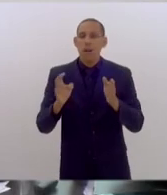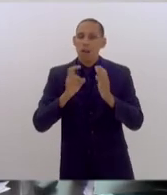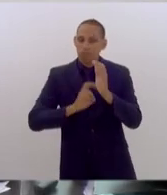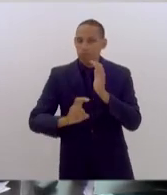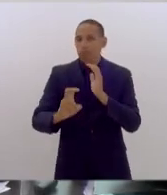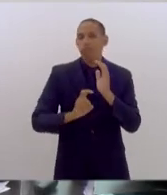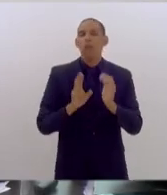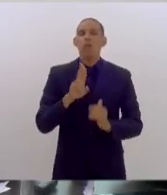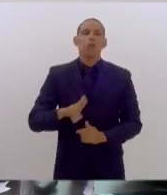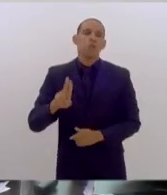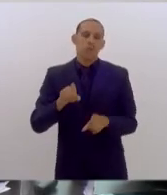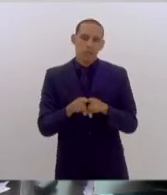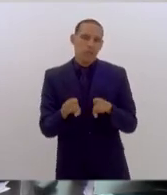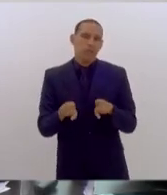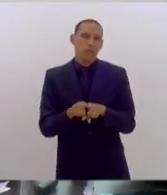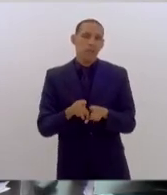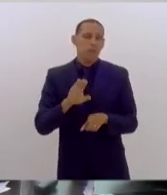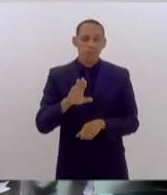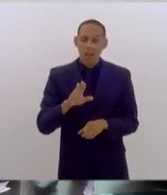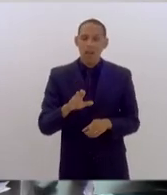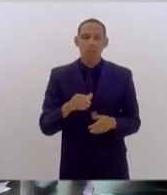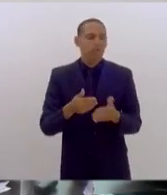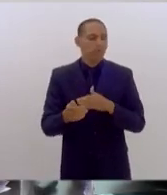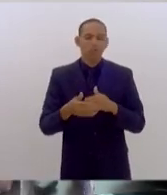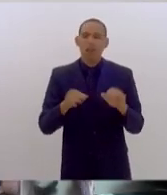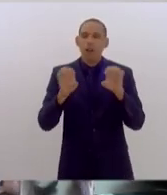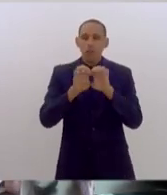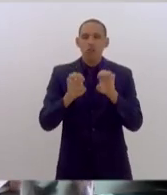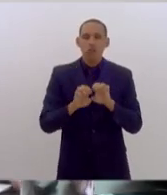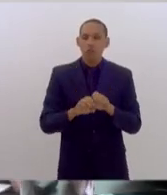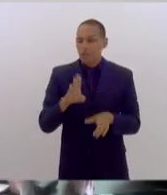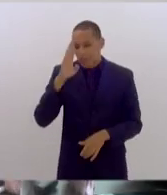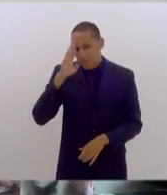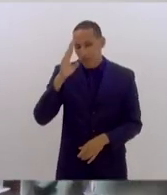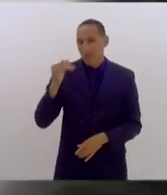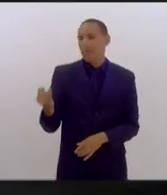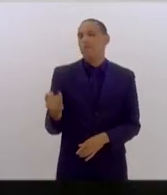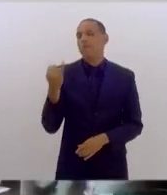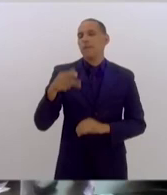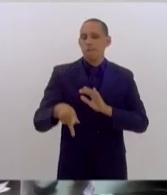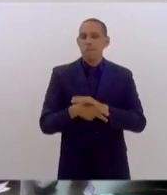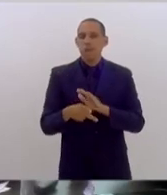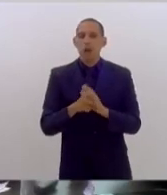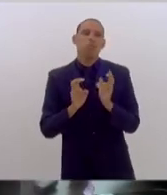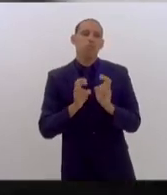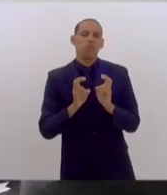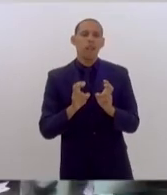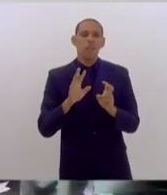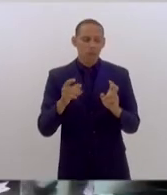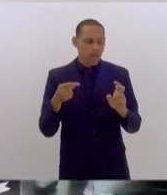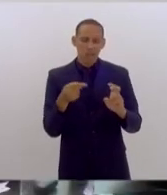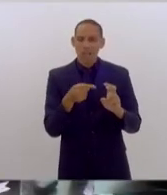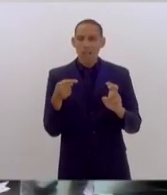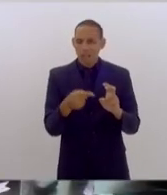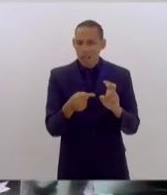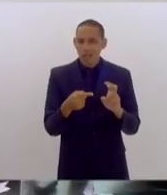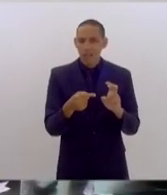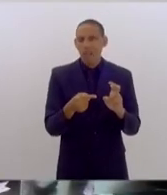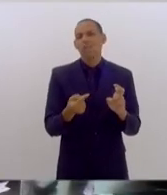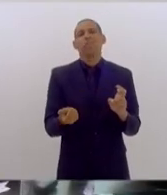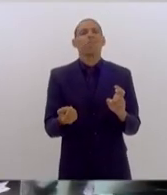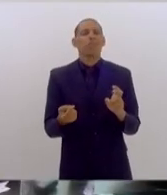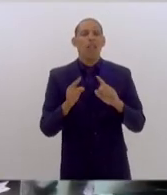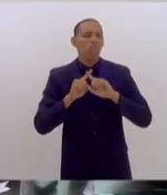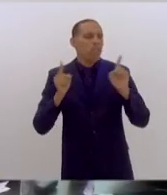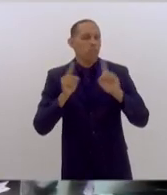no entanto mesmo tempo que cumprir esse papel estruturante na mobilidade no contexto da região metropolitana há muito tempo transporte Ferroviário de passageiros é